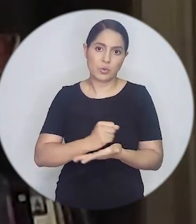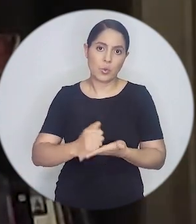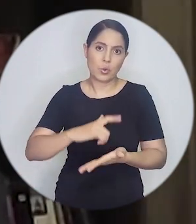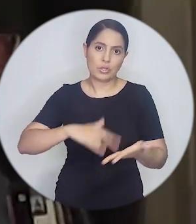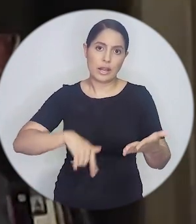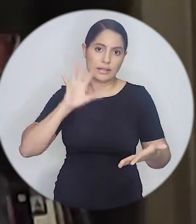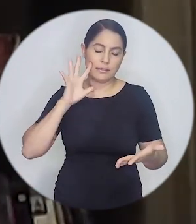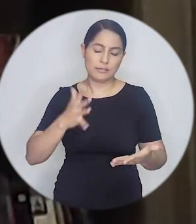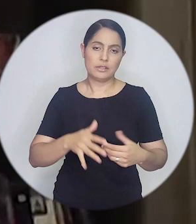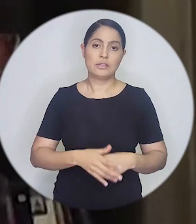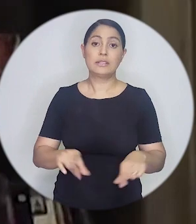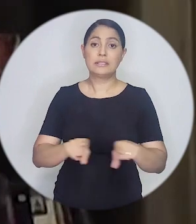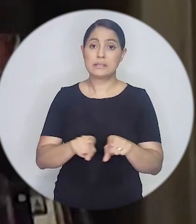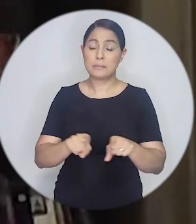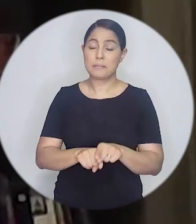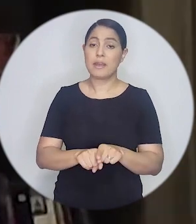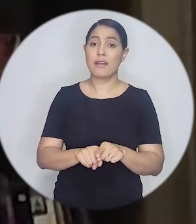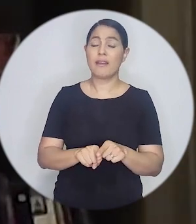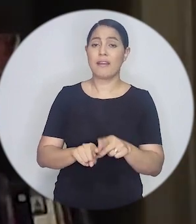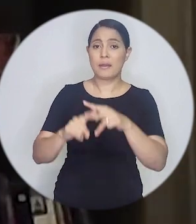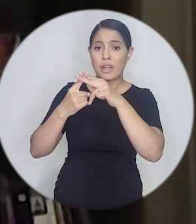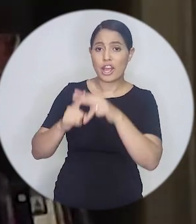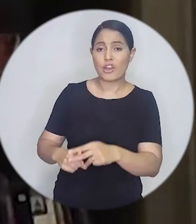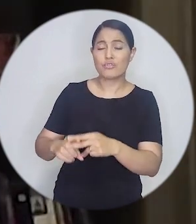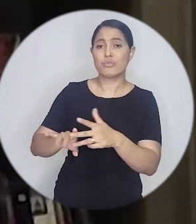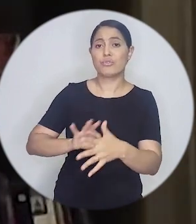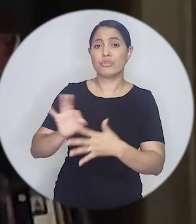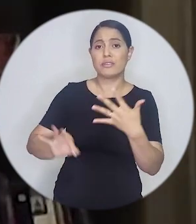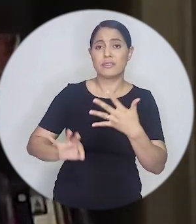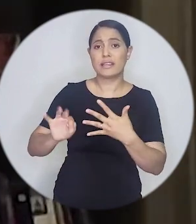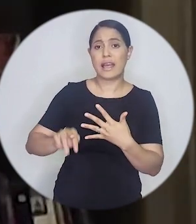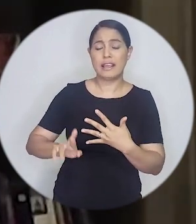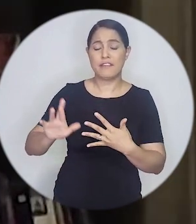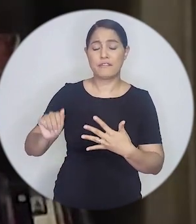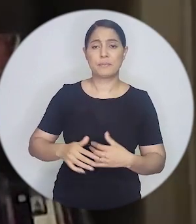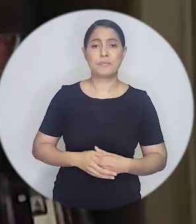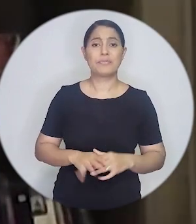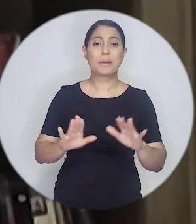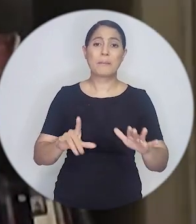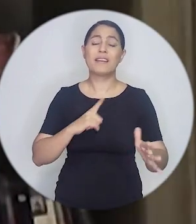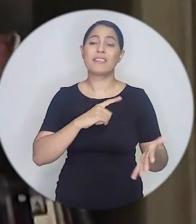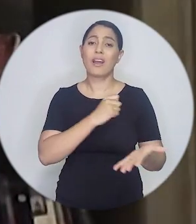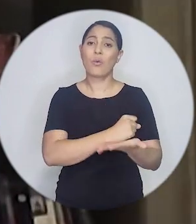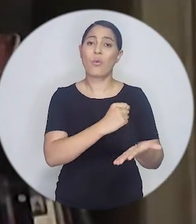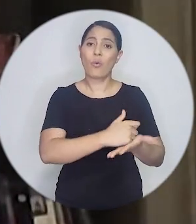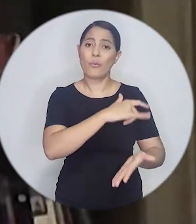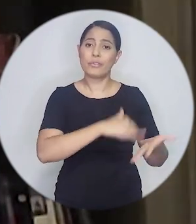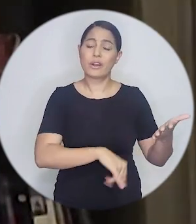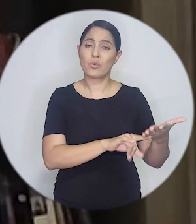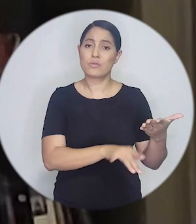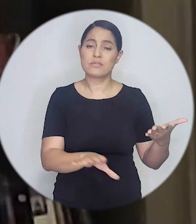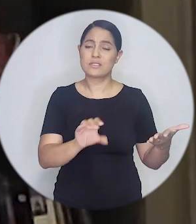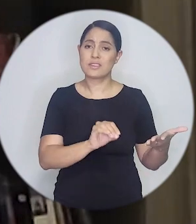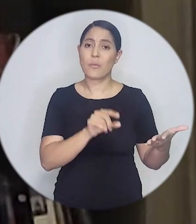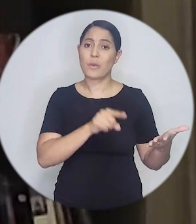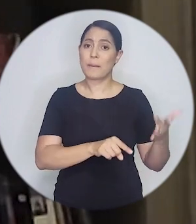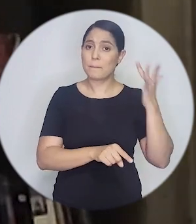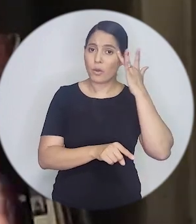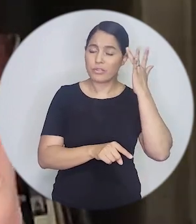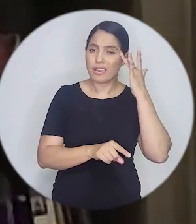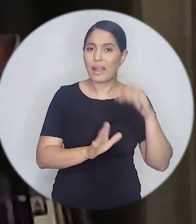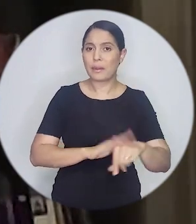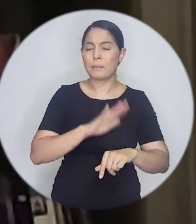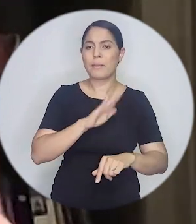contrato, o reajuste tarifário também, e esses contratos de concessão, né, especialmente os mais